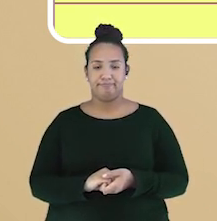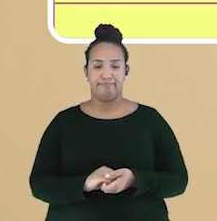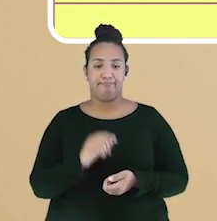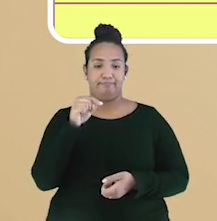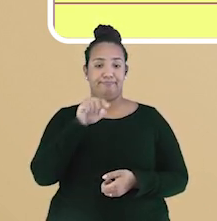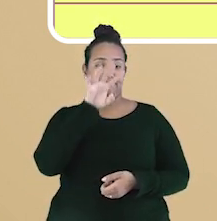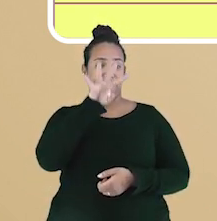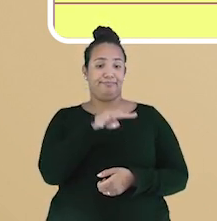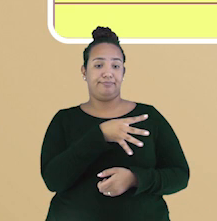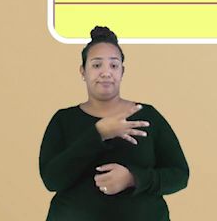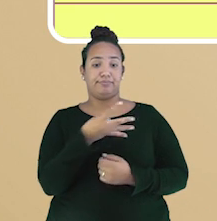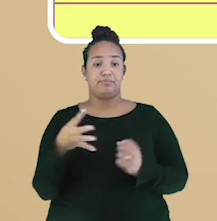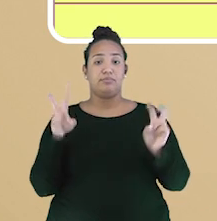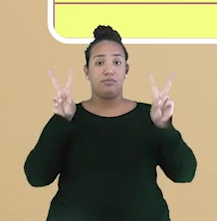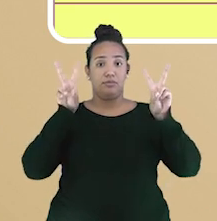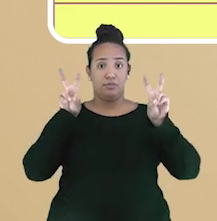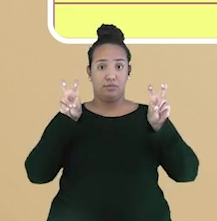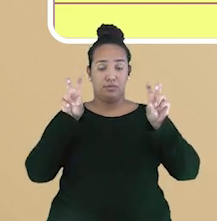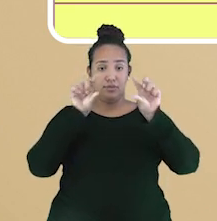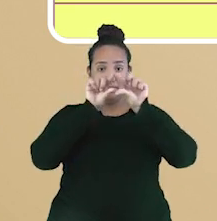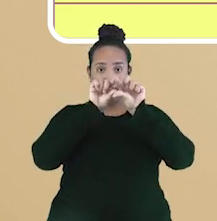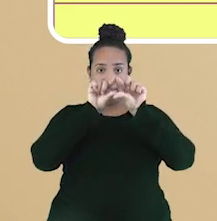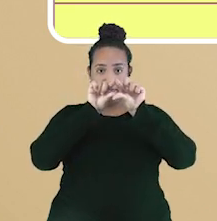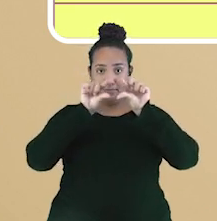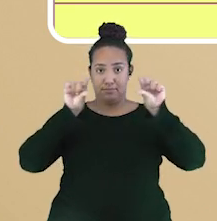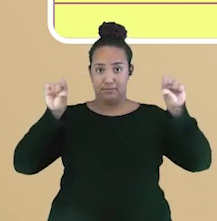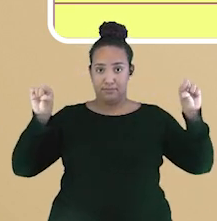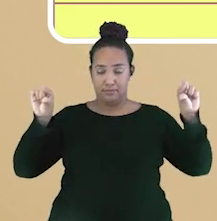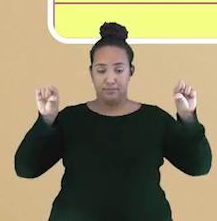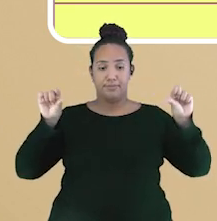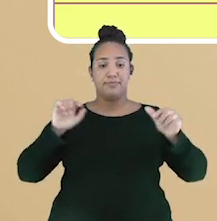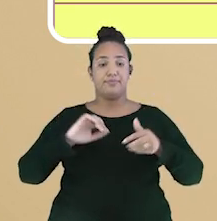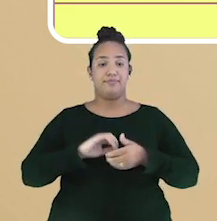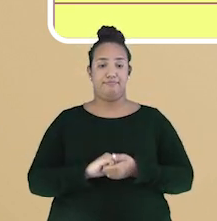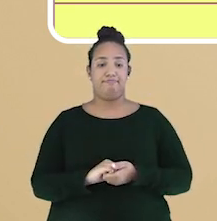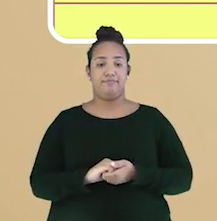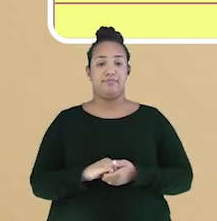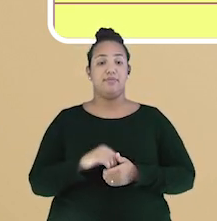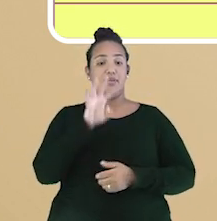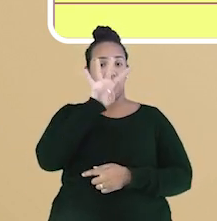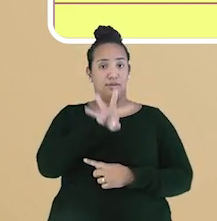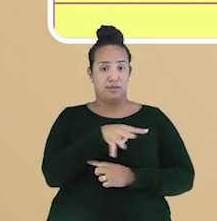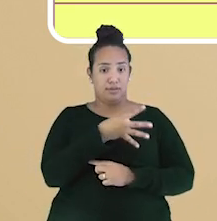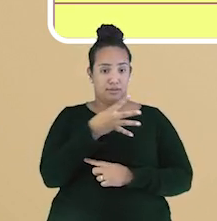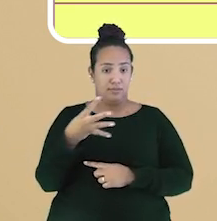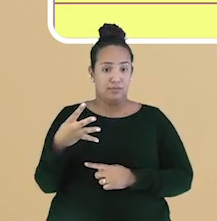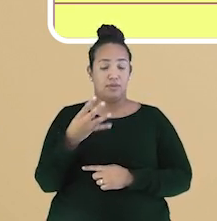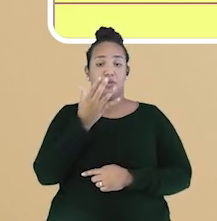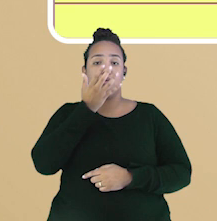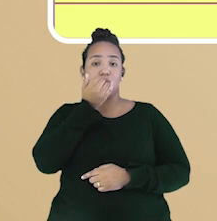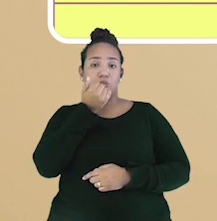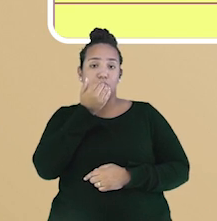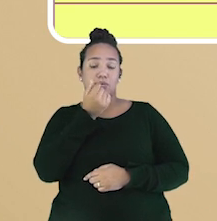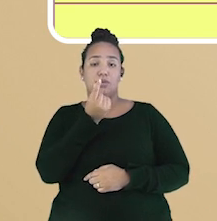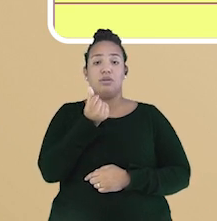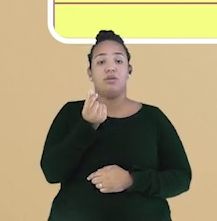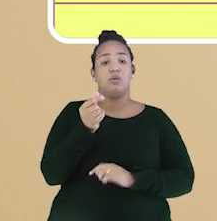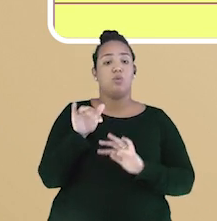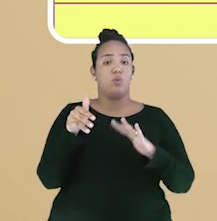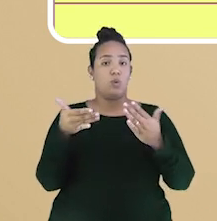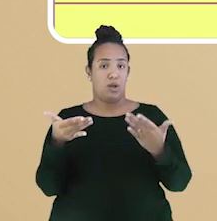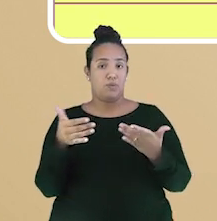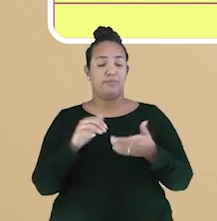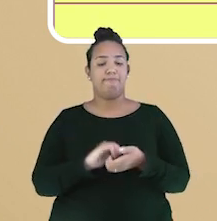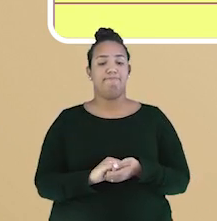tem um título que fica na parte de cima da tabela e o título é tabela de preço de alimentos e não roda